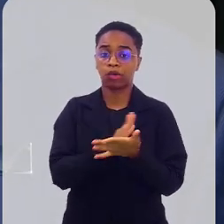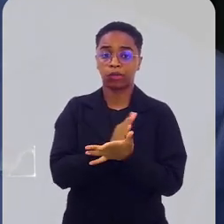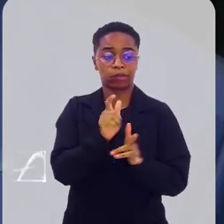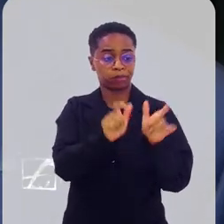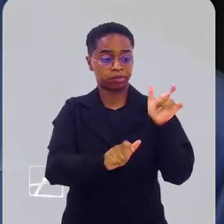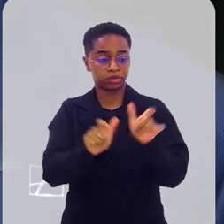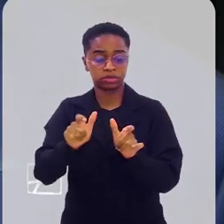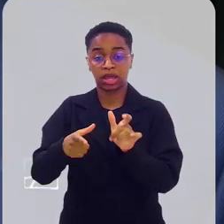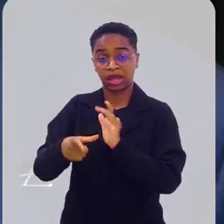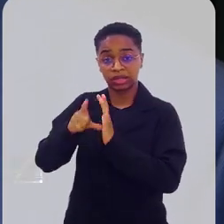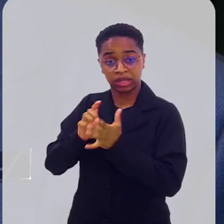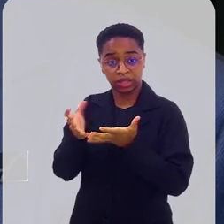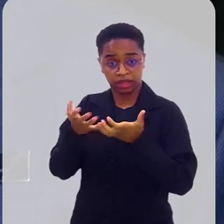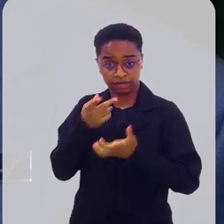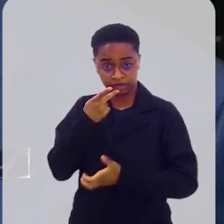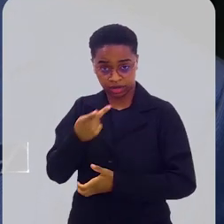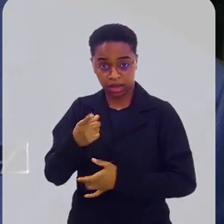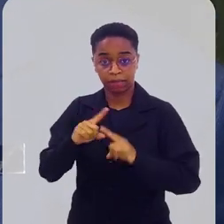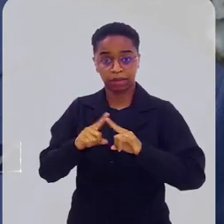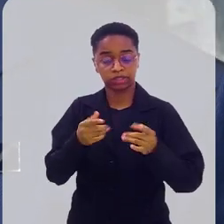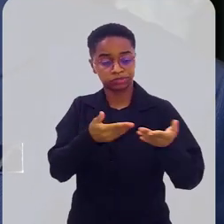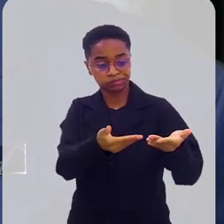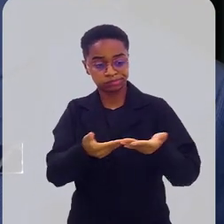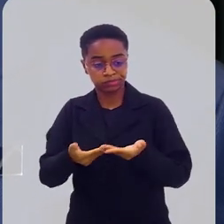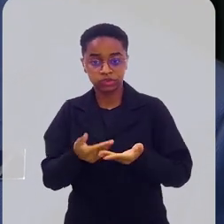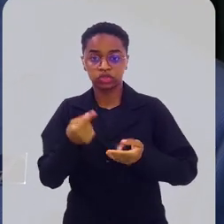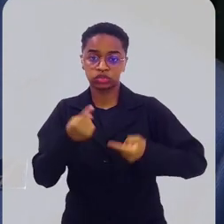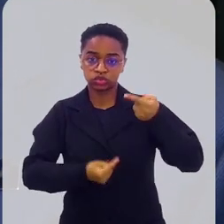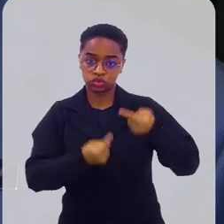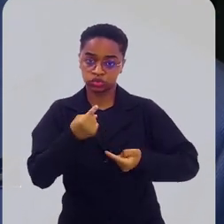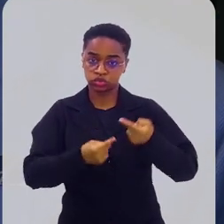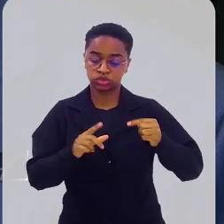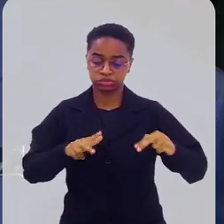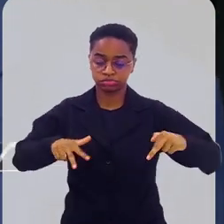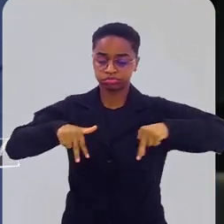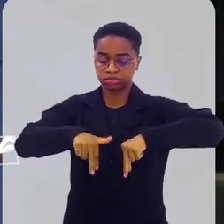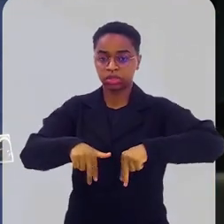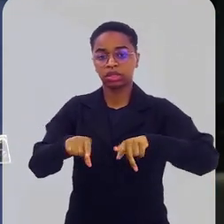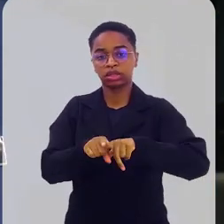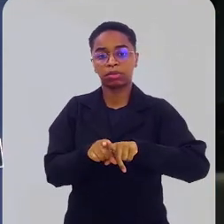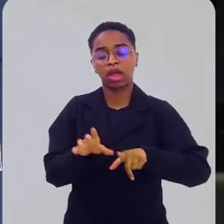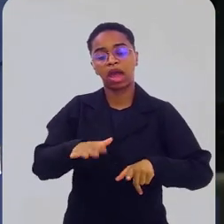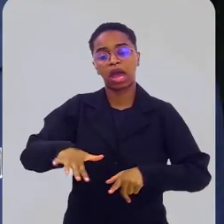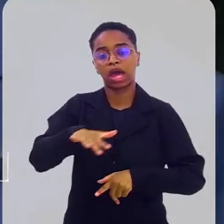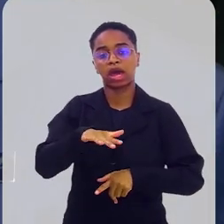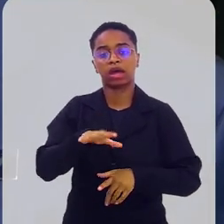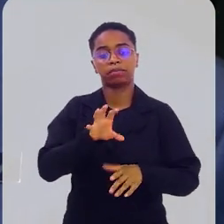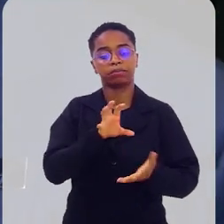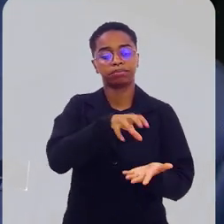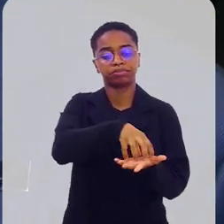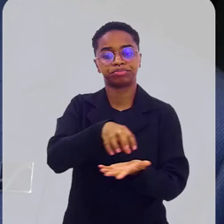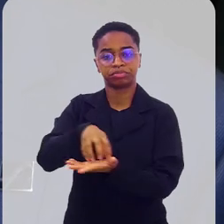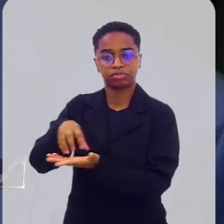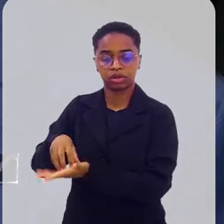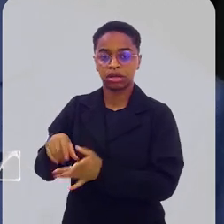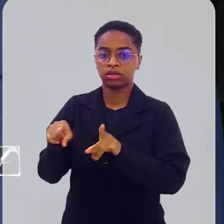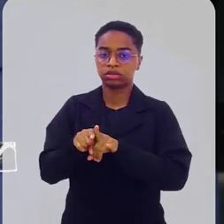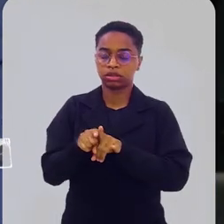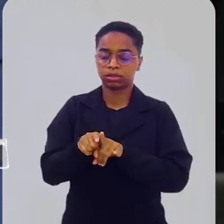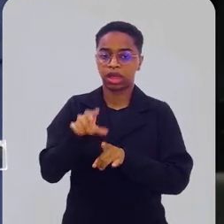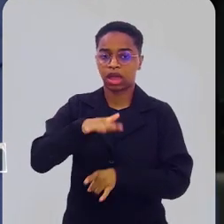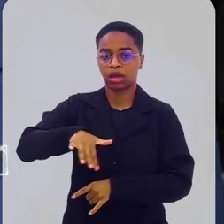falar para dentro da discussão do fórum, ou seja, através das nossas câmaras setoriais, e nesse caso especificamente da Câmara